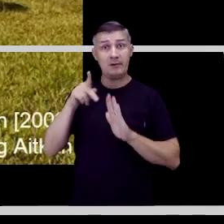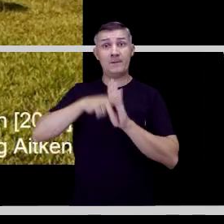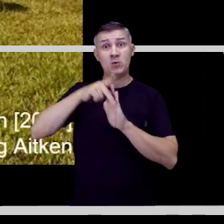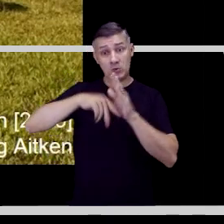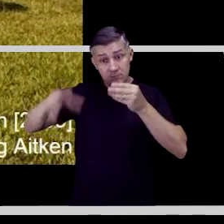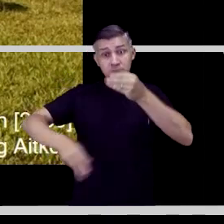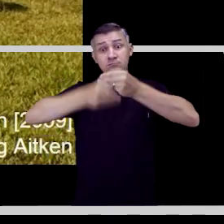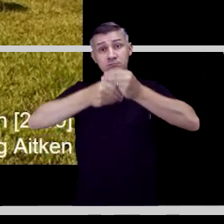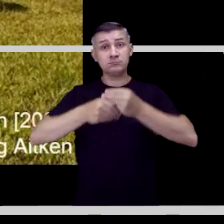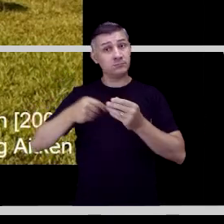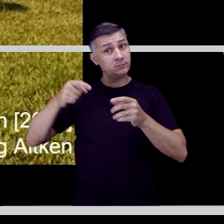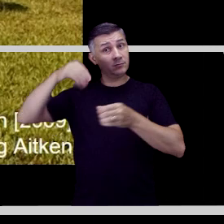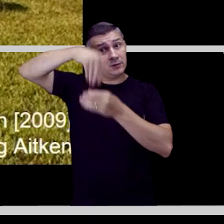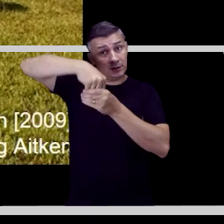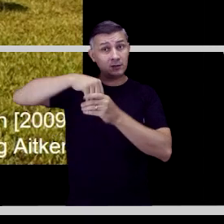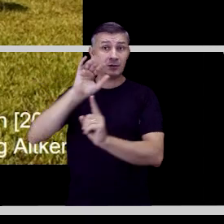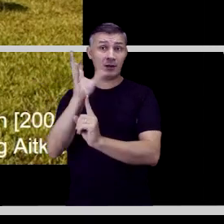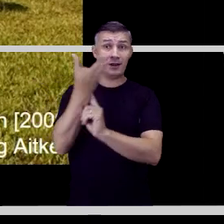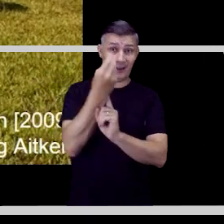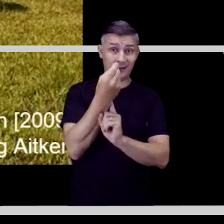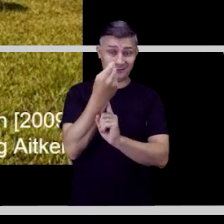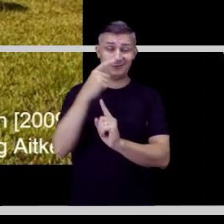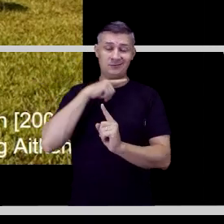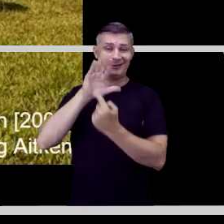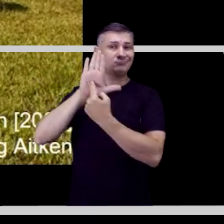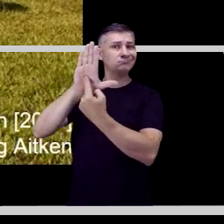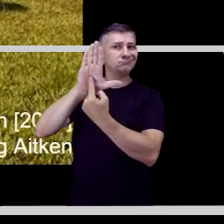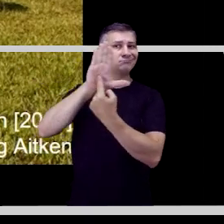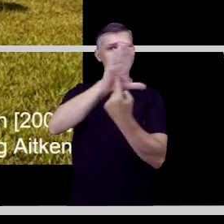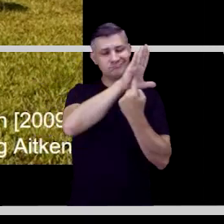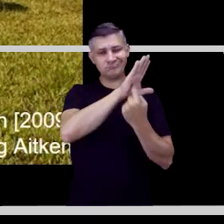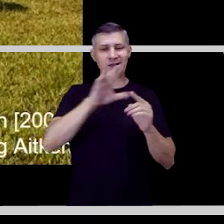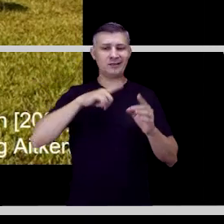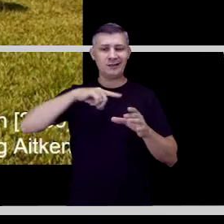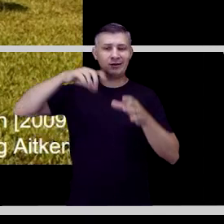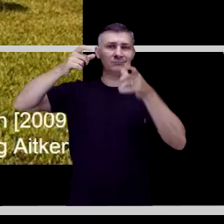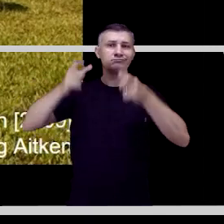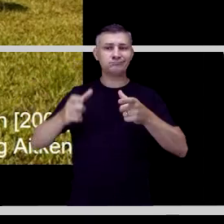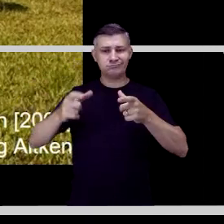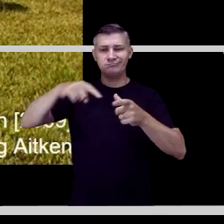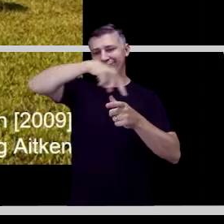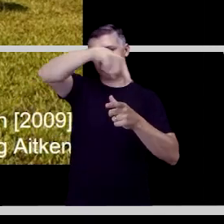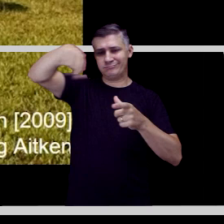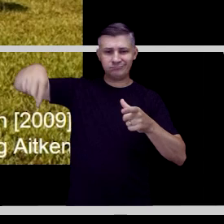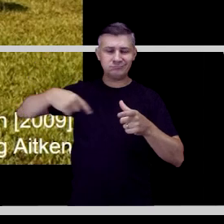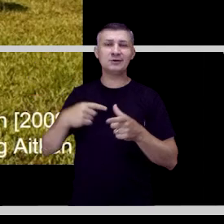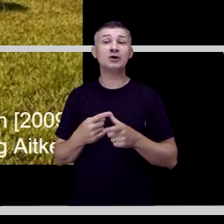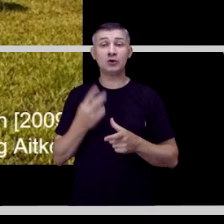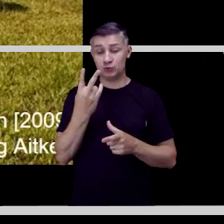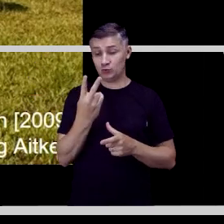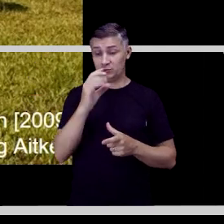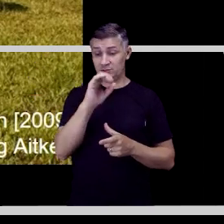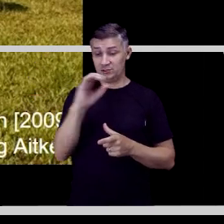sendo um projeto complementar à obra de arte, né, uma galeria que tem um furo de 200 metros no